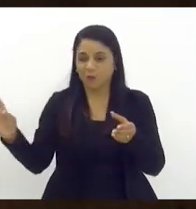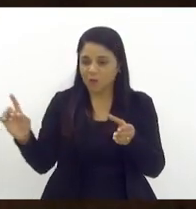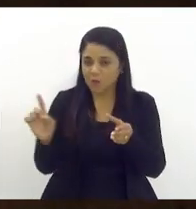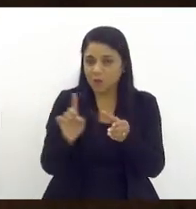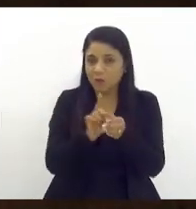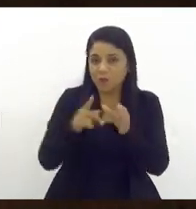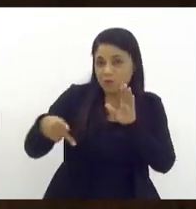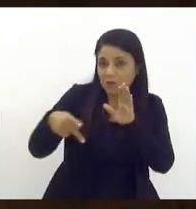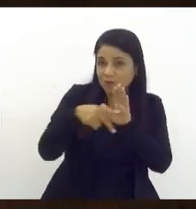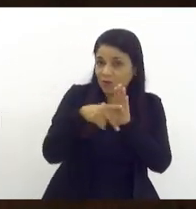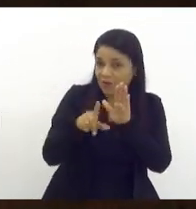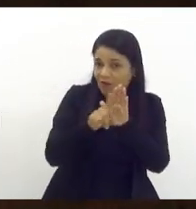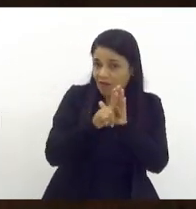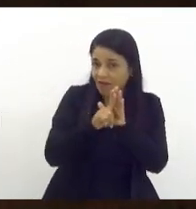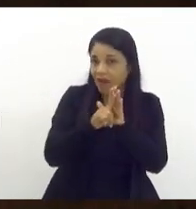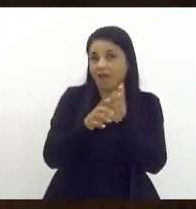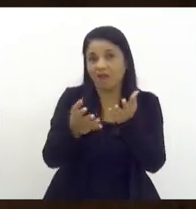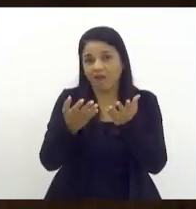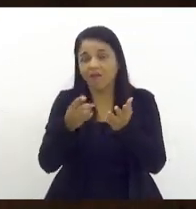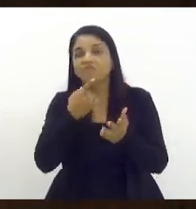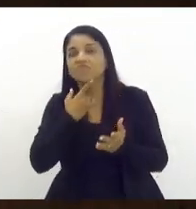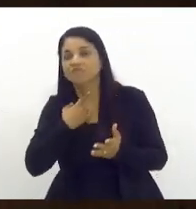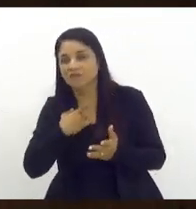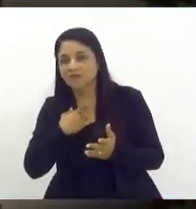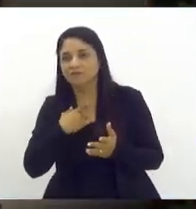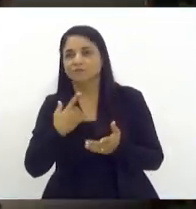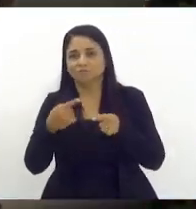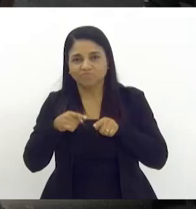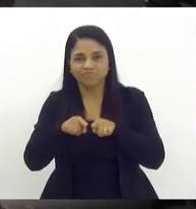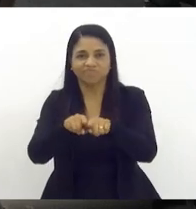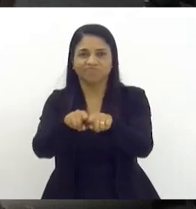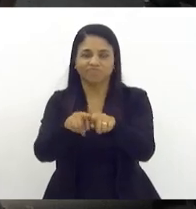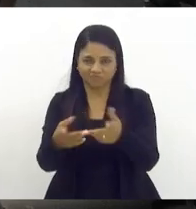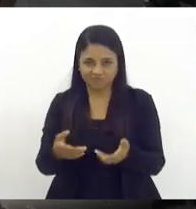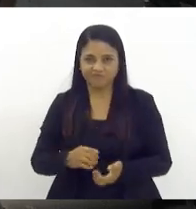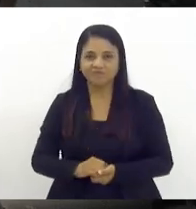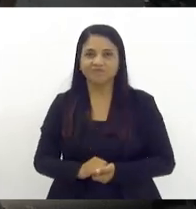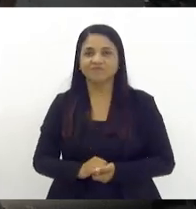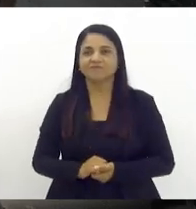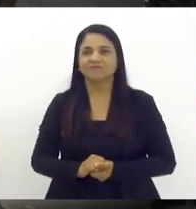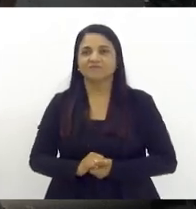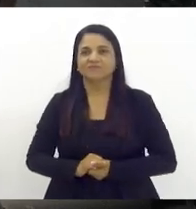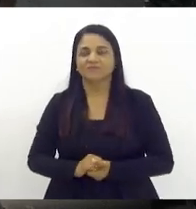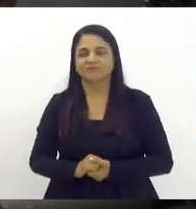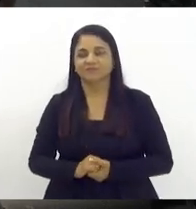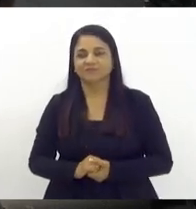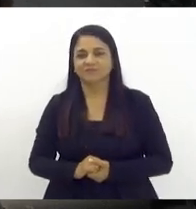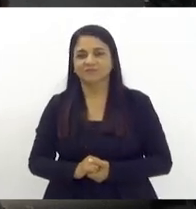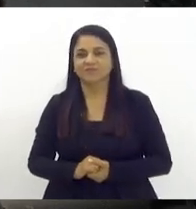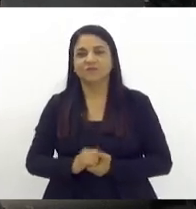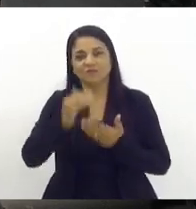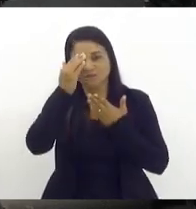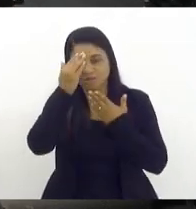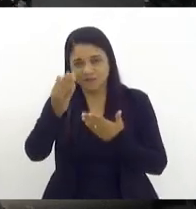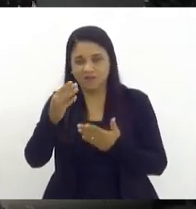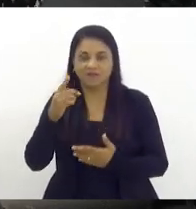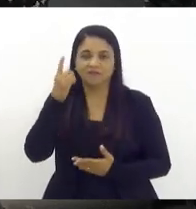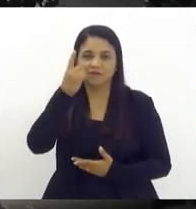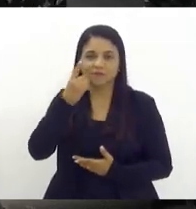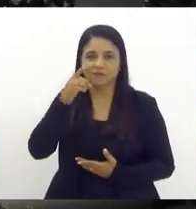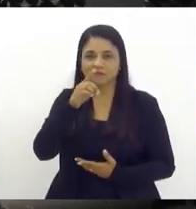para quem assim o desejar. Marquinho, a Lucinha quer. Muito obrigado, deputada Sé.